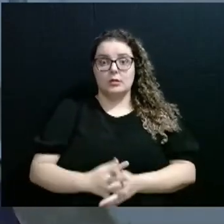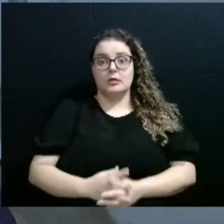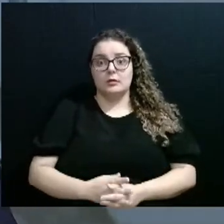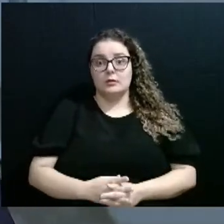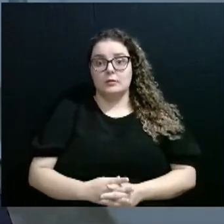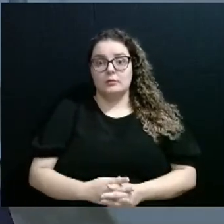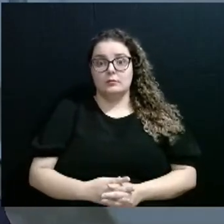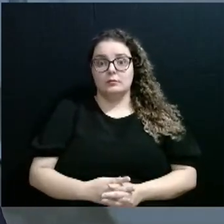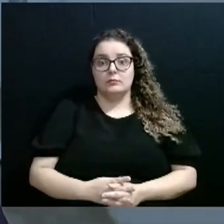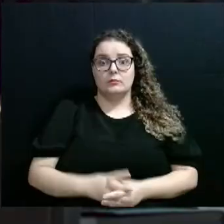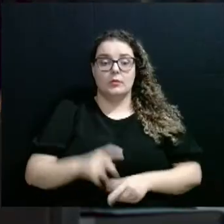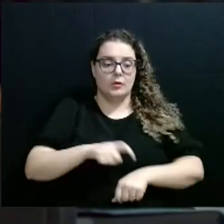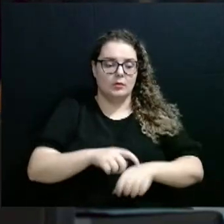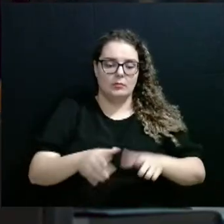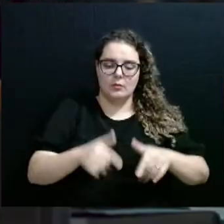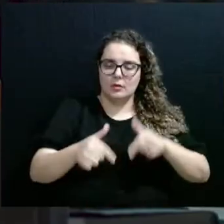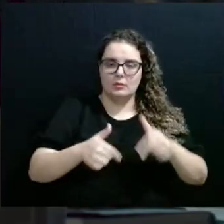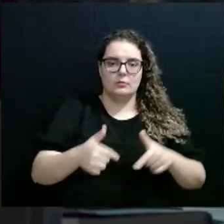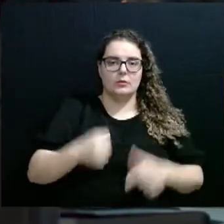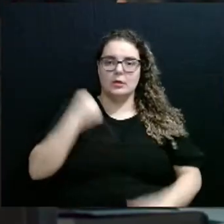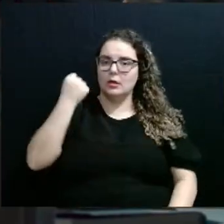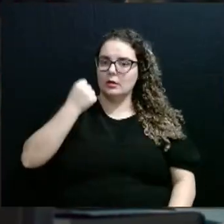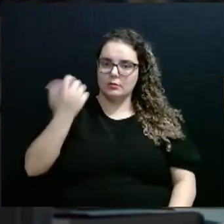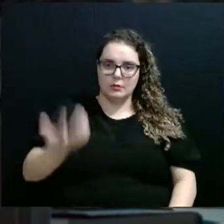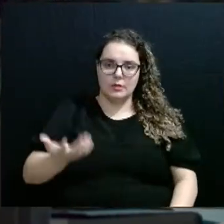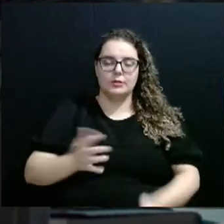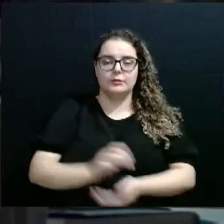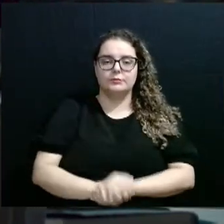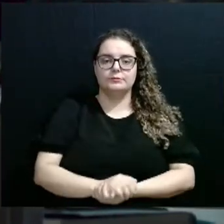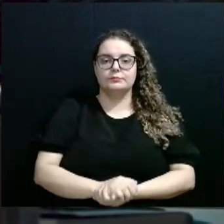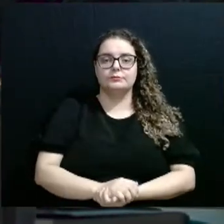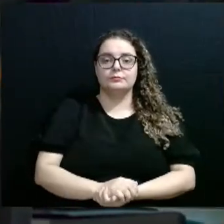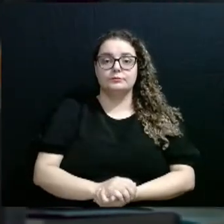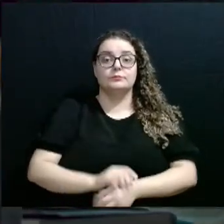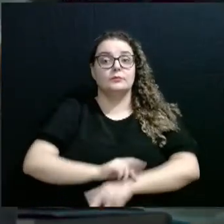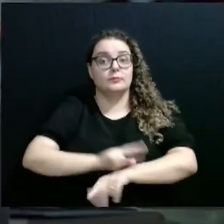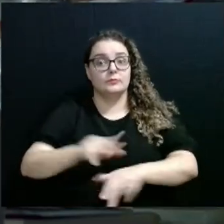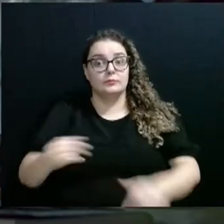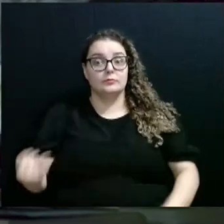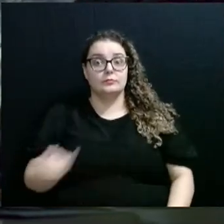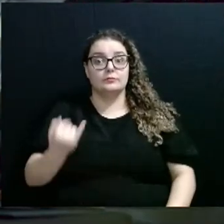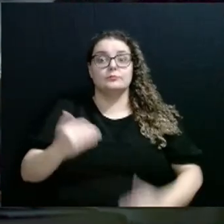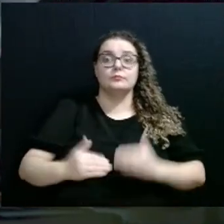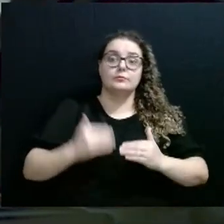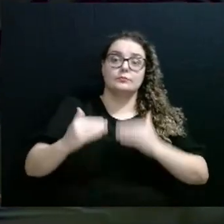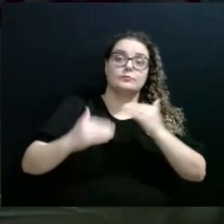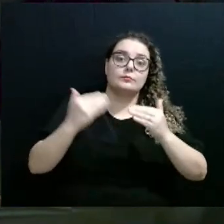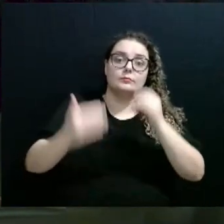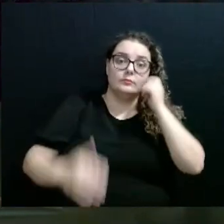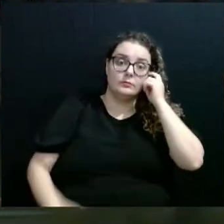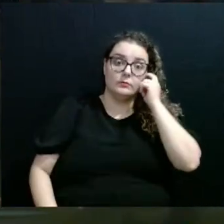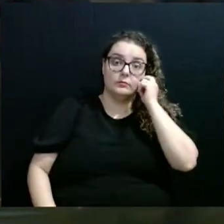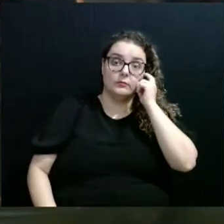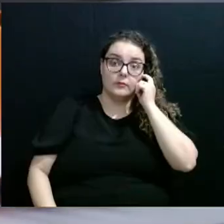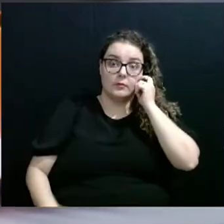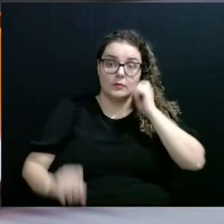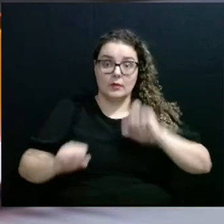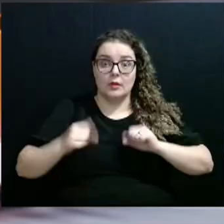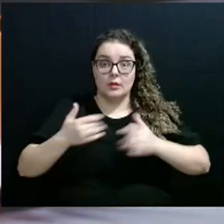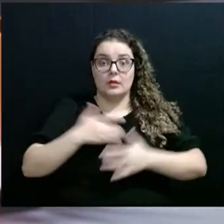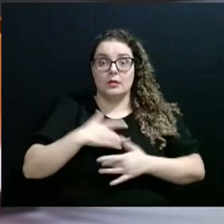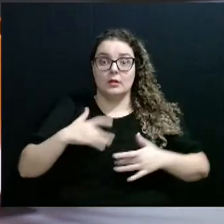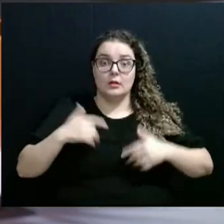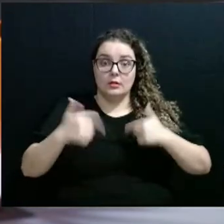de trabalho tão agravada. Dentre as importantes iniciativas desenvolvidas na defesa da saúde do trabalhador neste